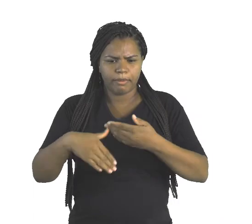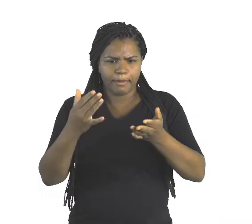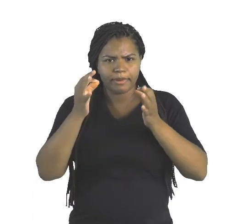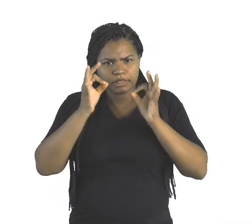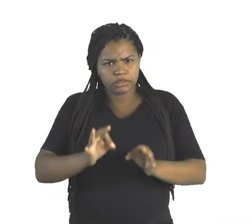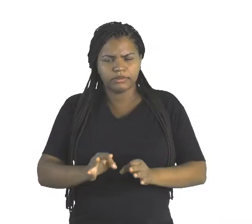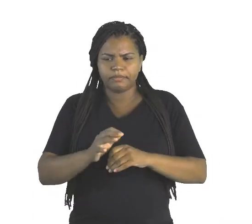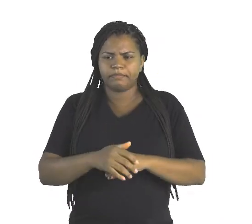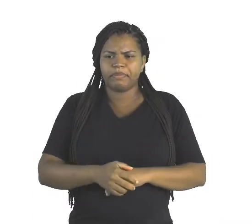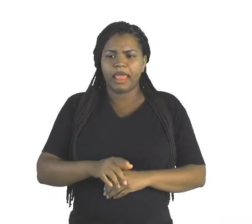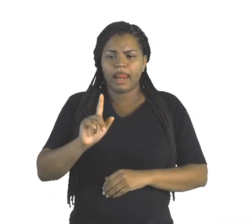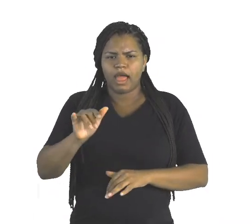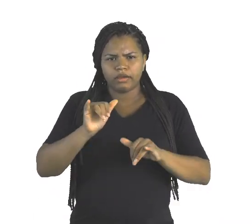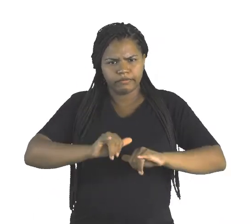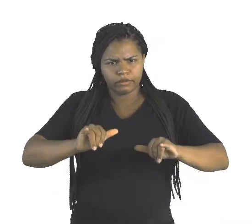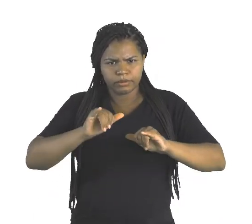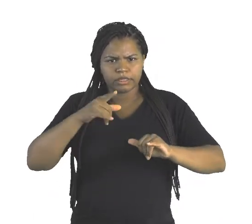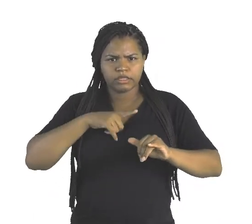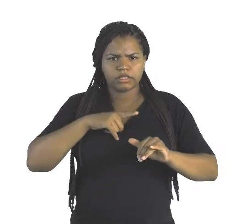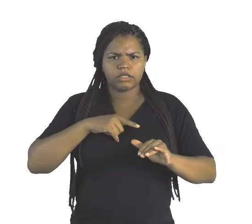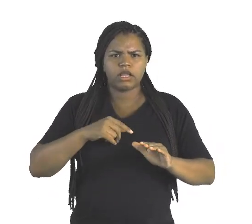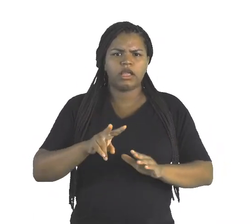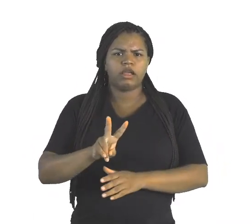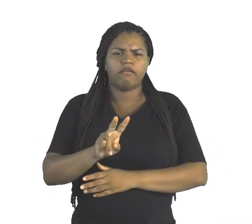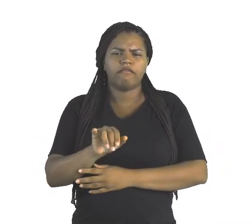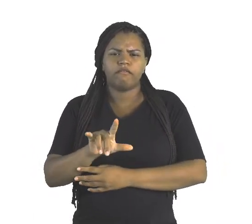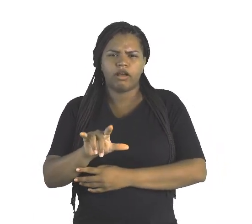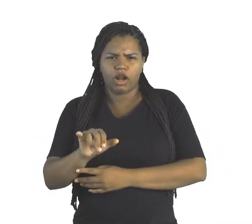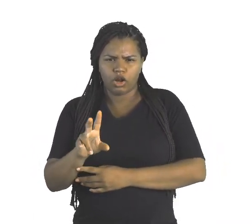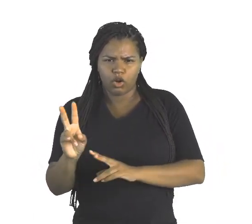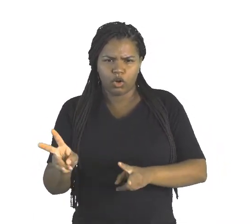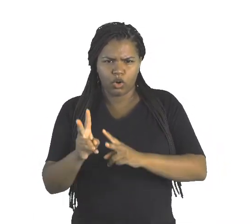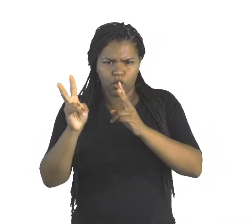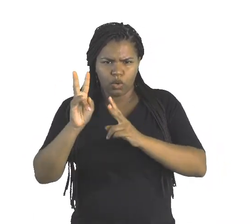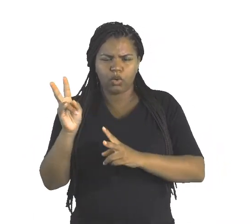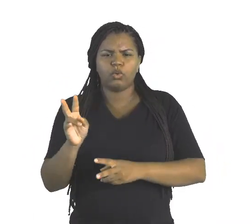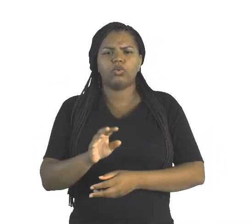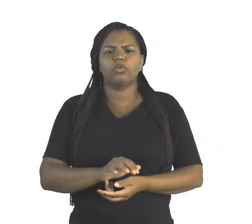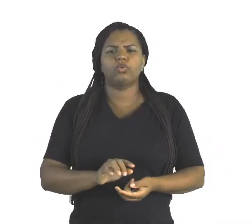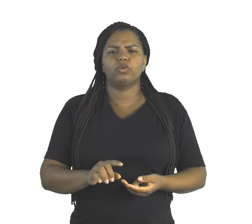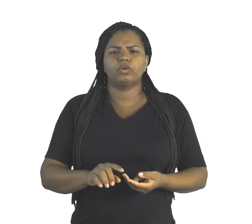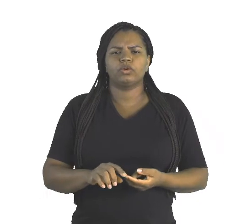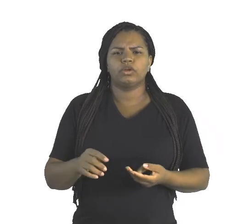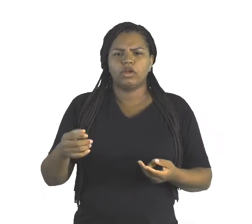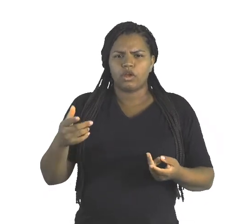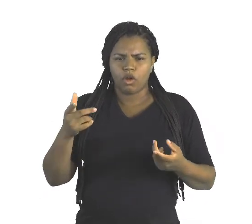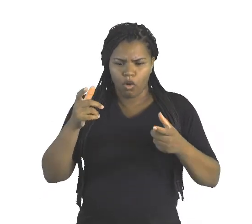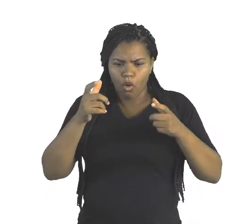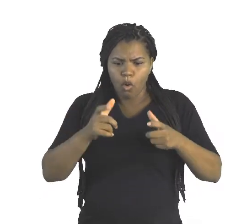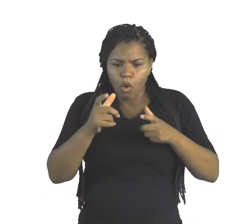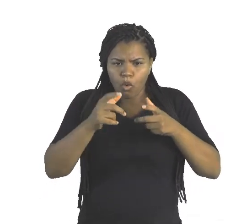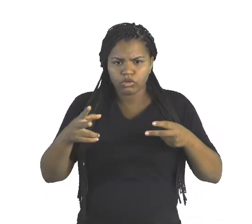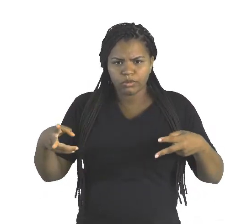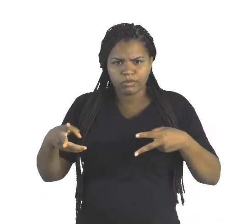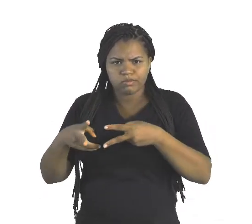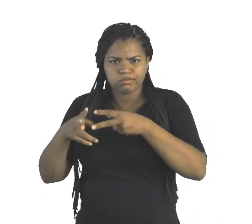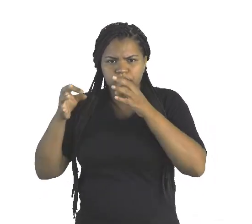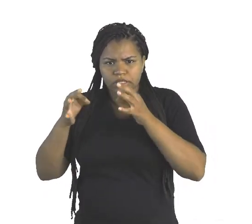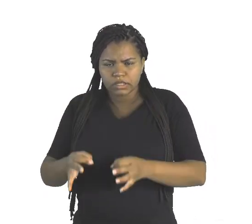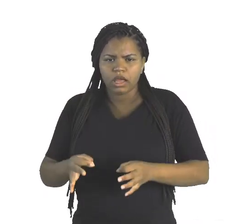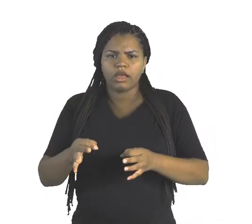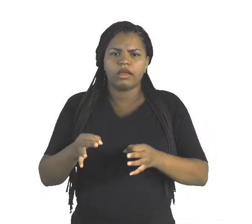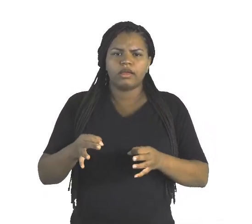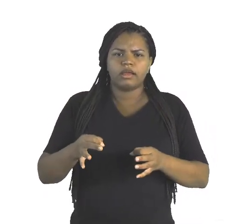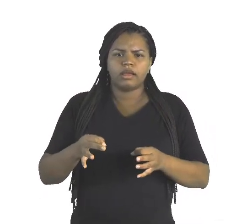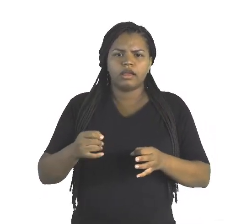informações está descritos o valor da tensão elétrica na qual o equipamento deve ser ligado e a intensidade da corrente elétrica